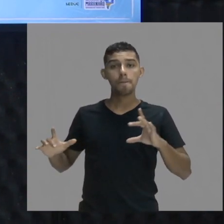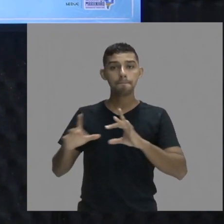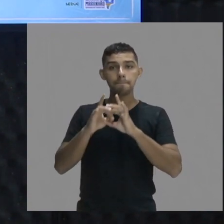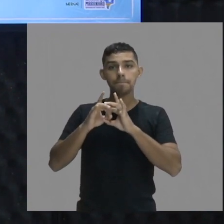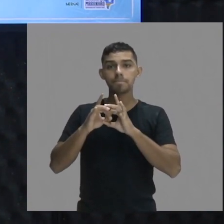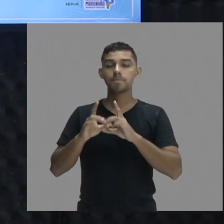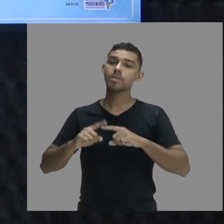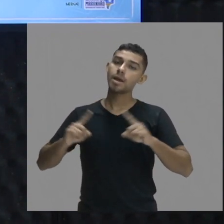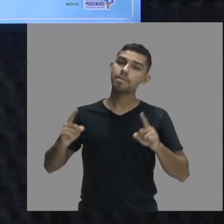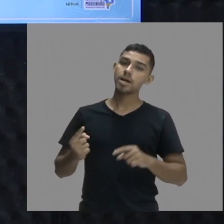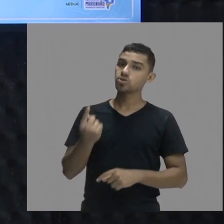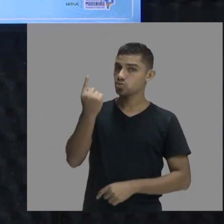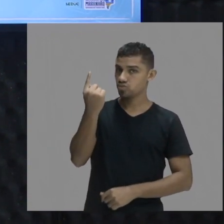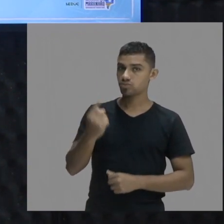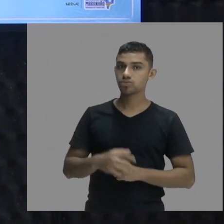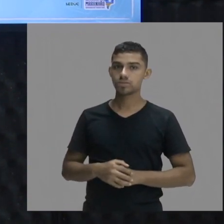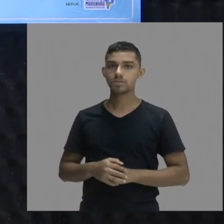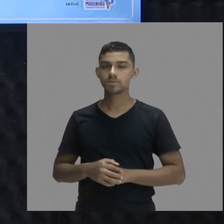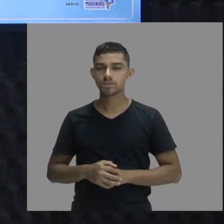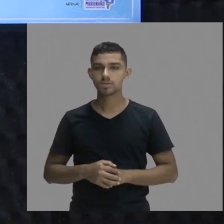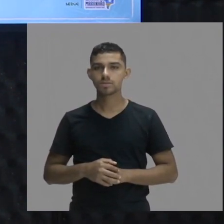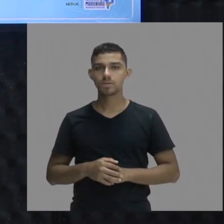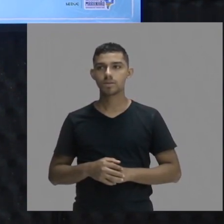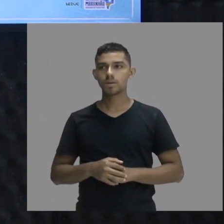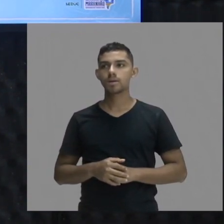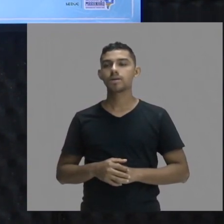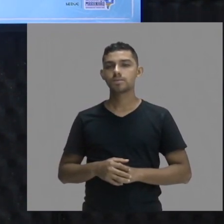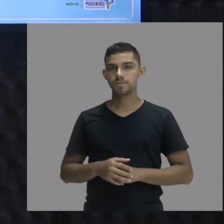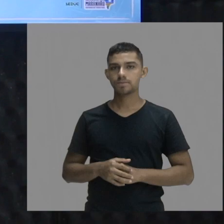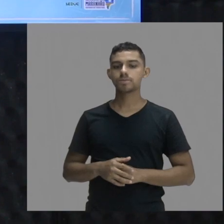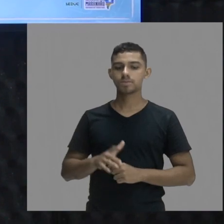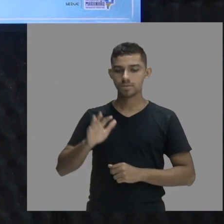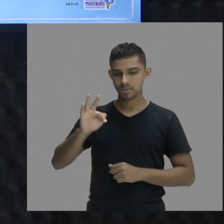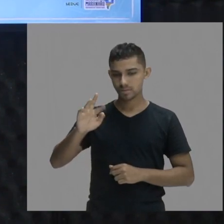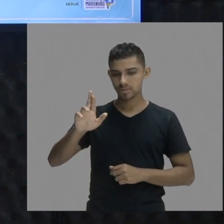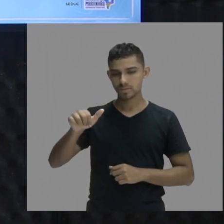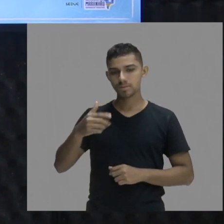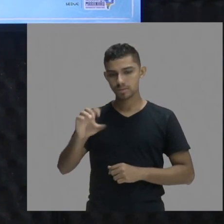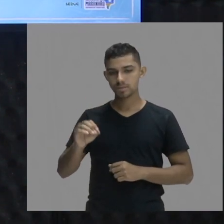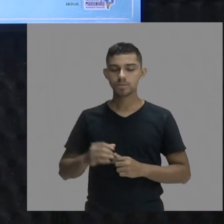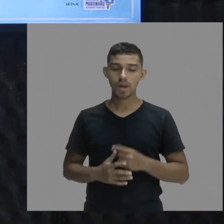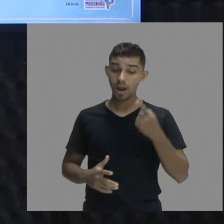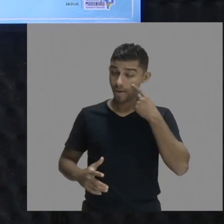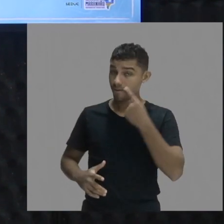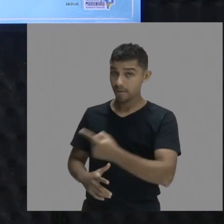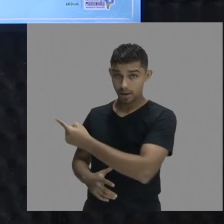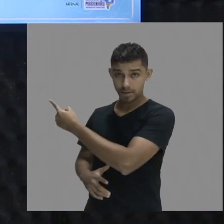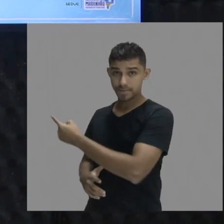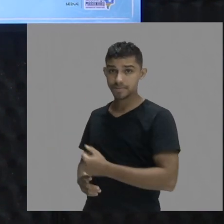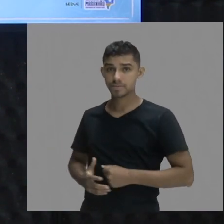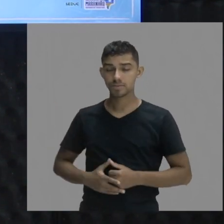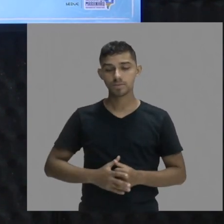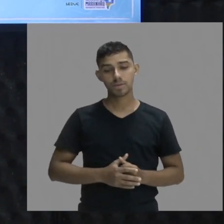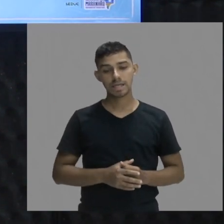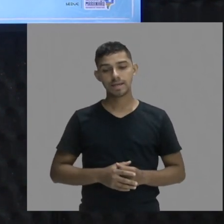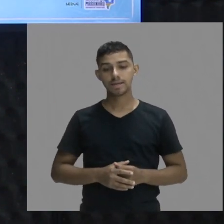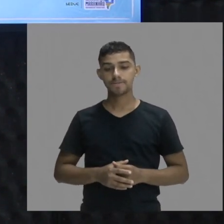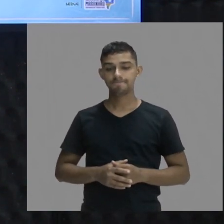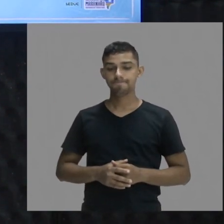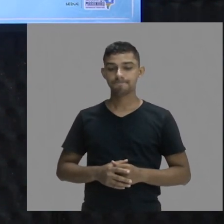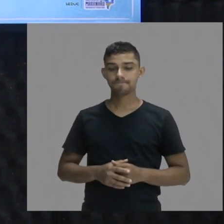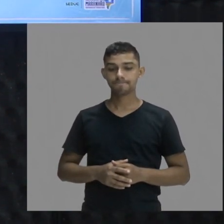cada um está associado a um único. Tá? Então isso aqui, galera, é função sim. E essa aqui, professor?